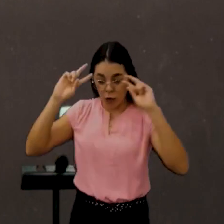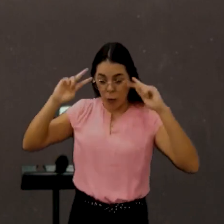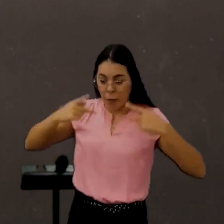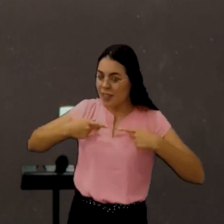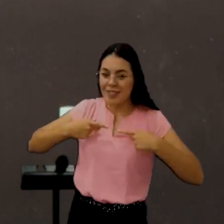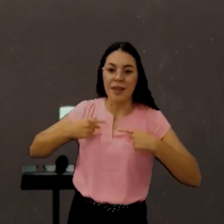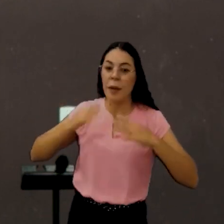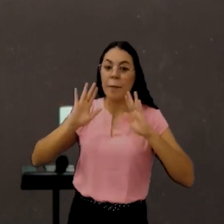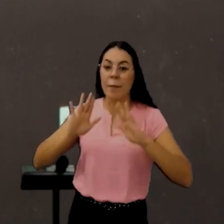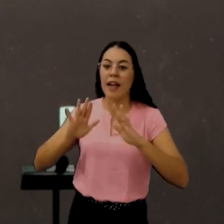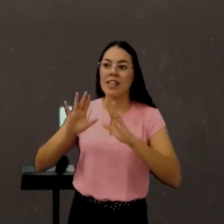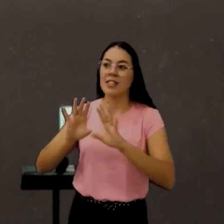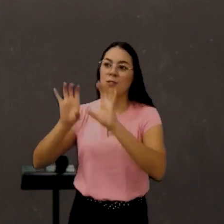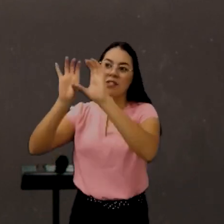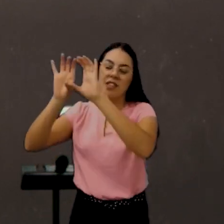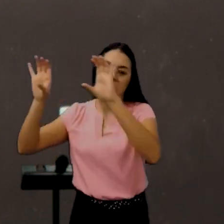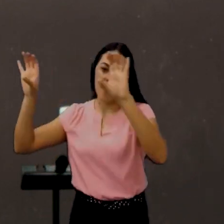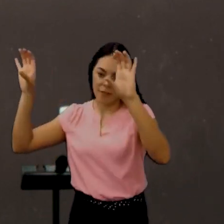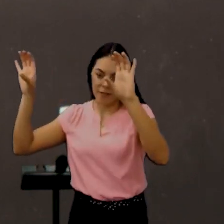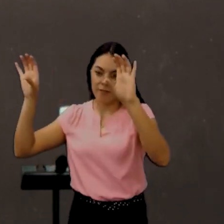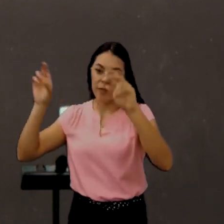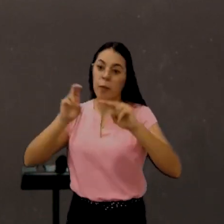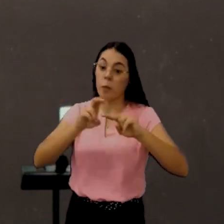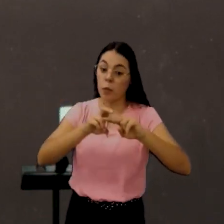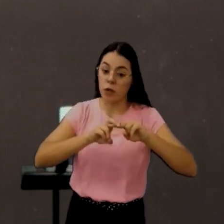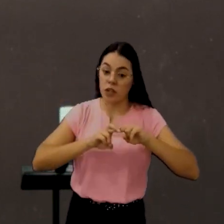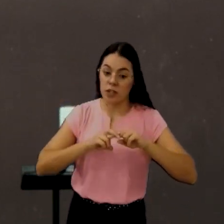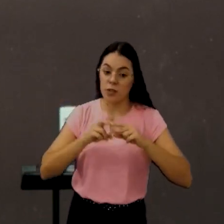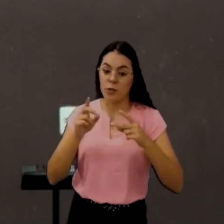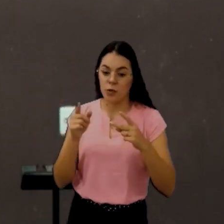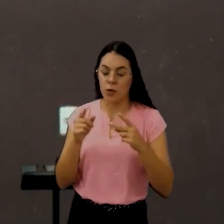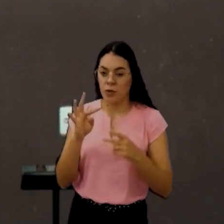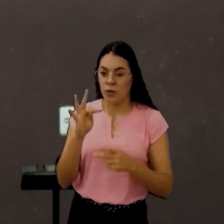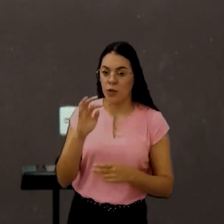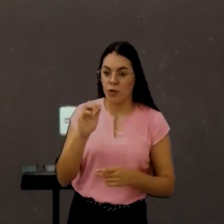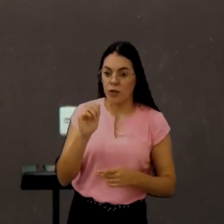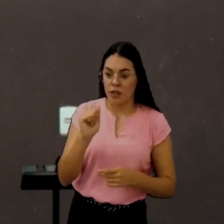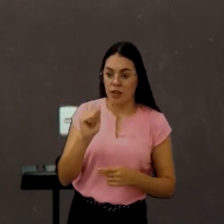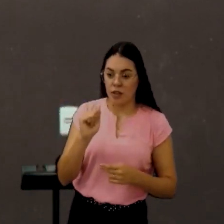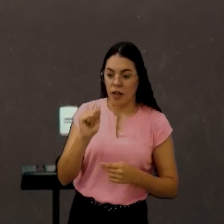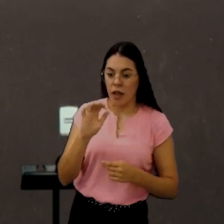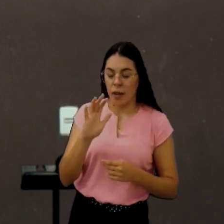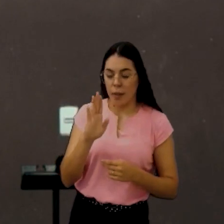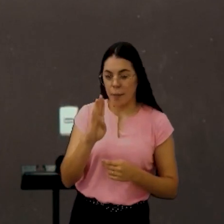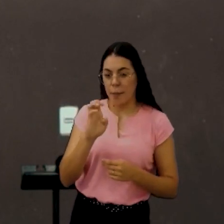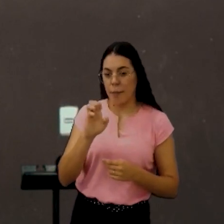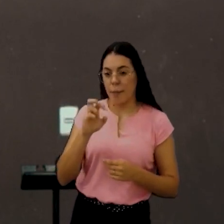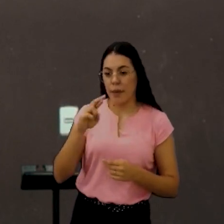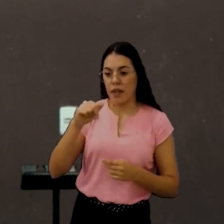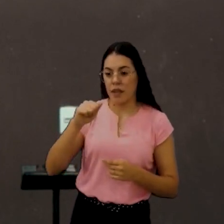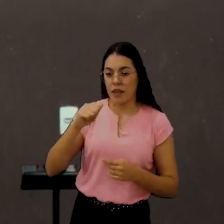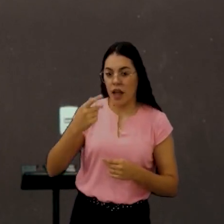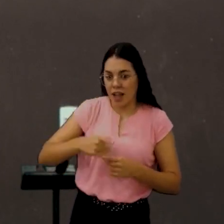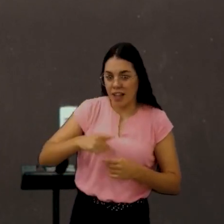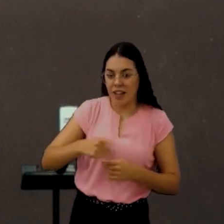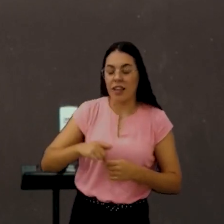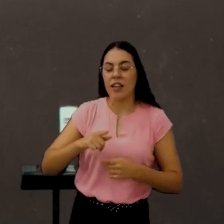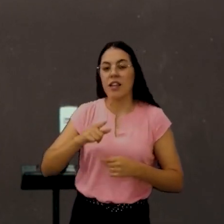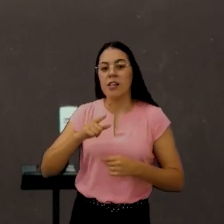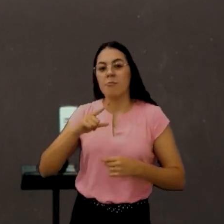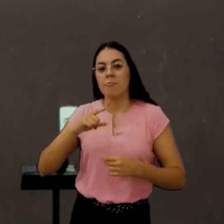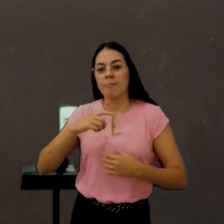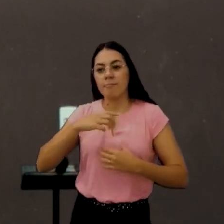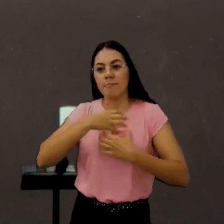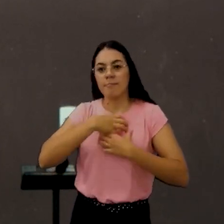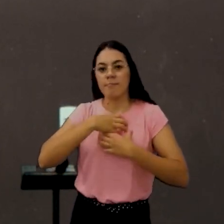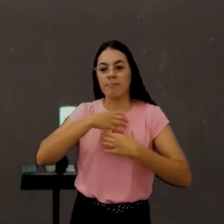nos céus. E por isso, neste tabernáculo, gememos, desejando muito ser revestidos